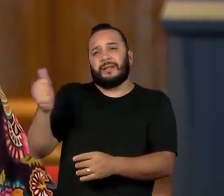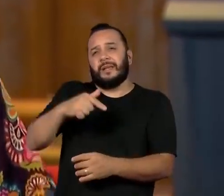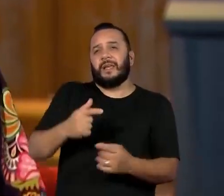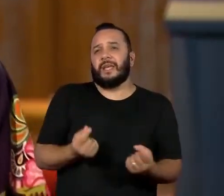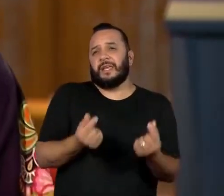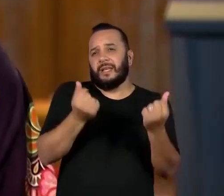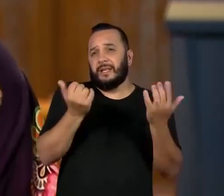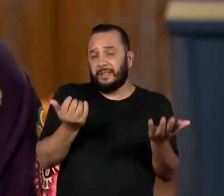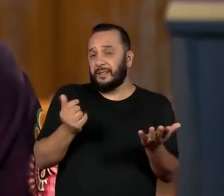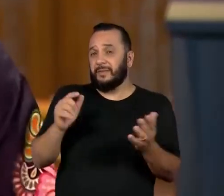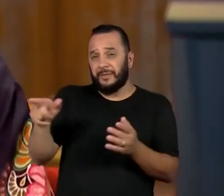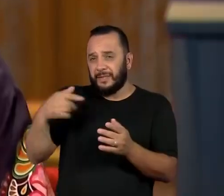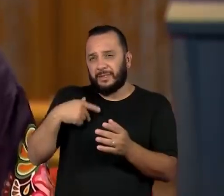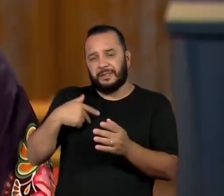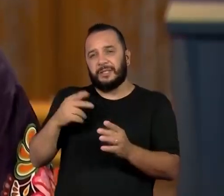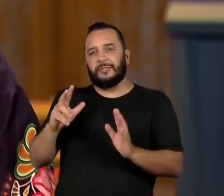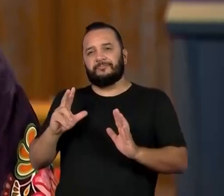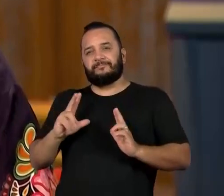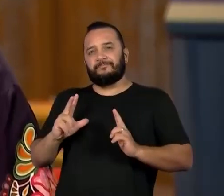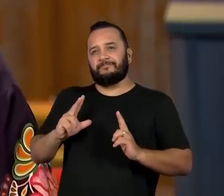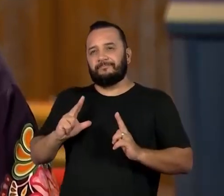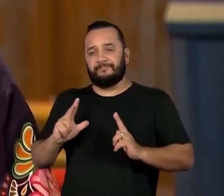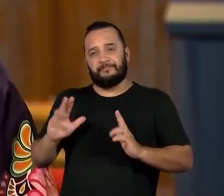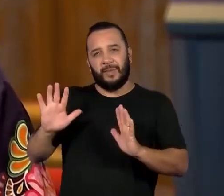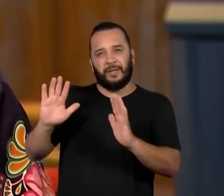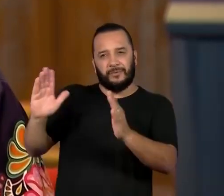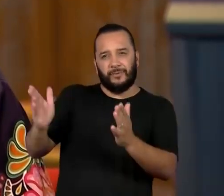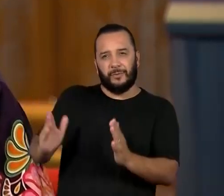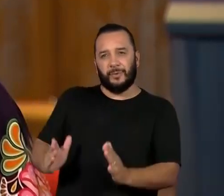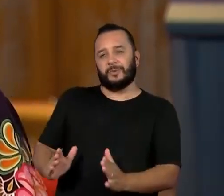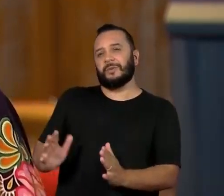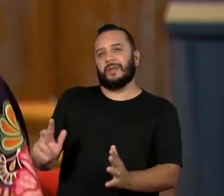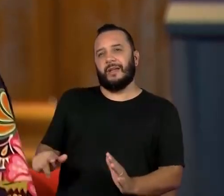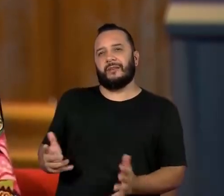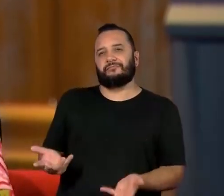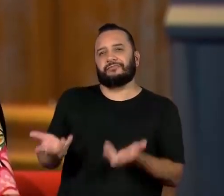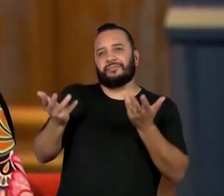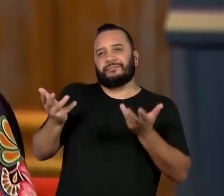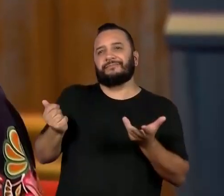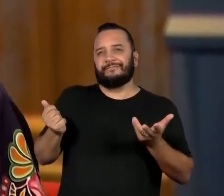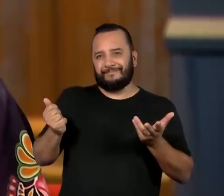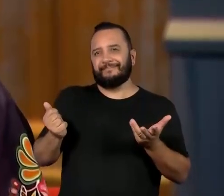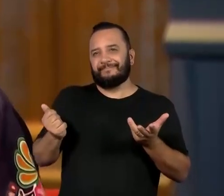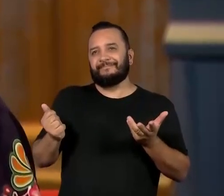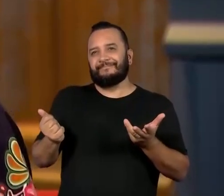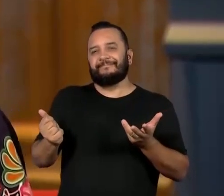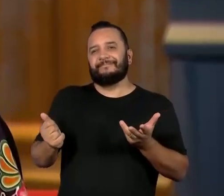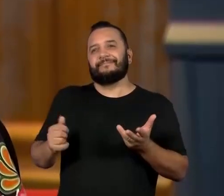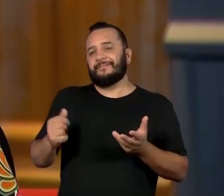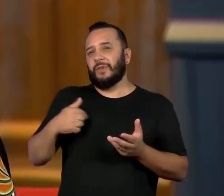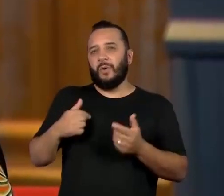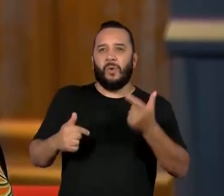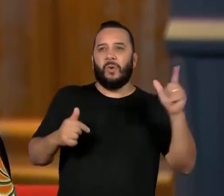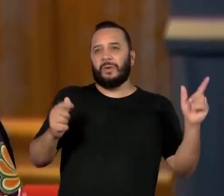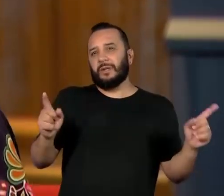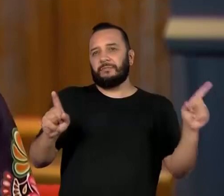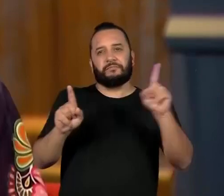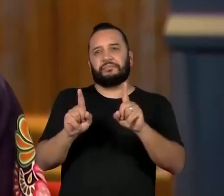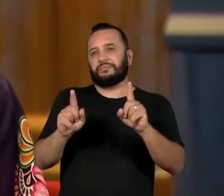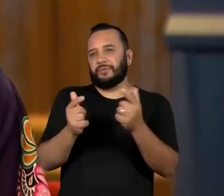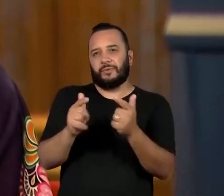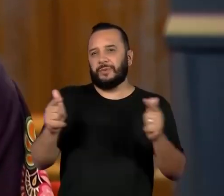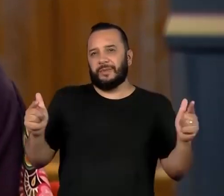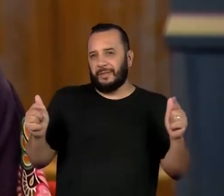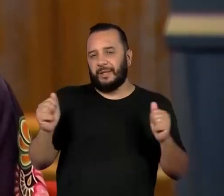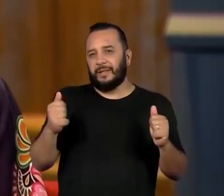parece que só a descrição merece gozar vossa formosura que é tal que de ventura outra tal não se acontece minha